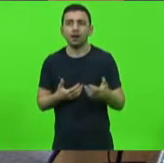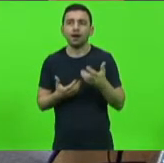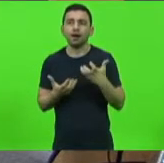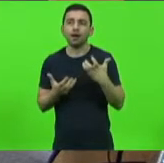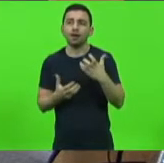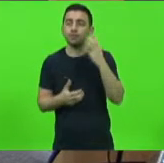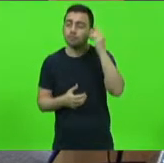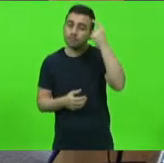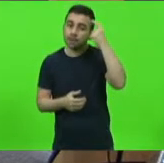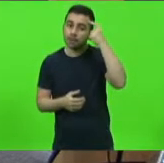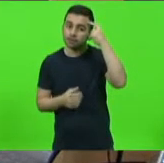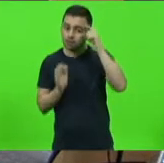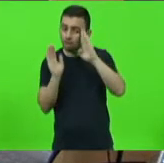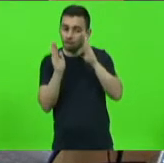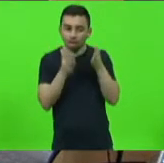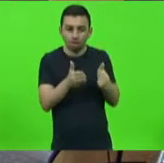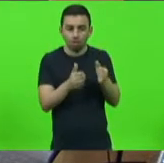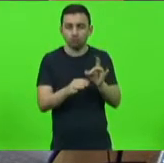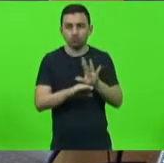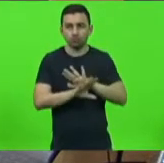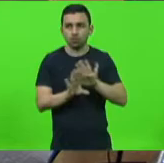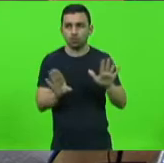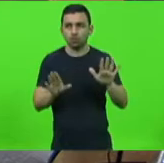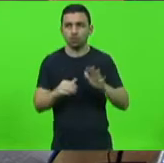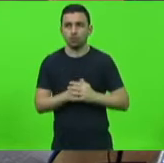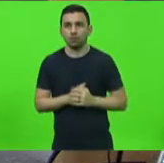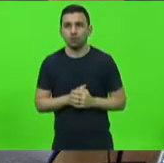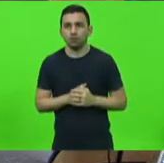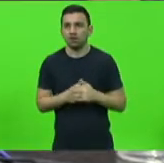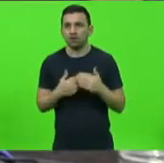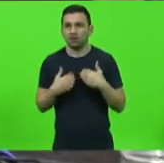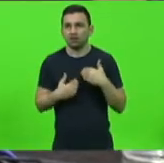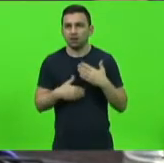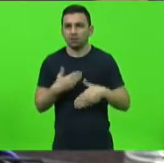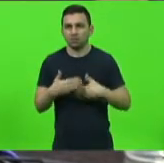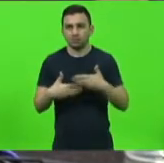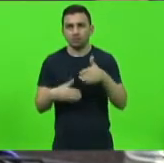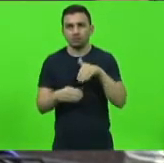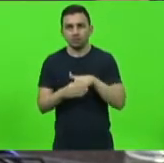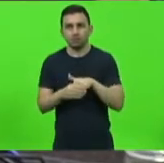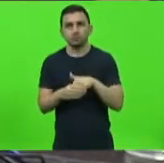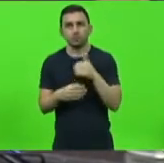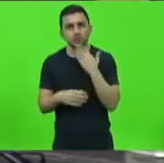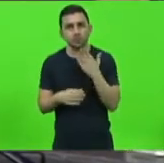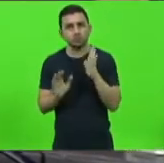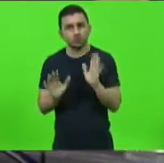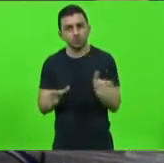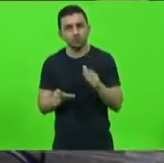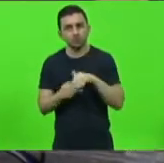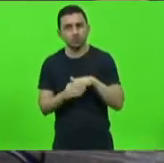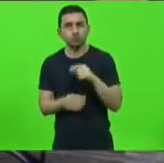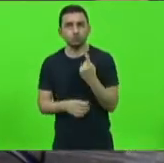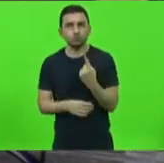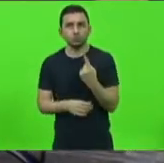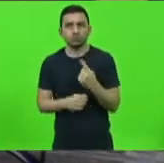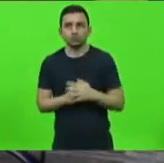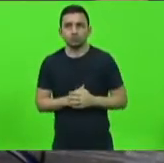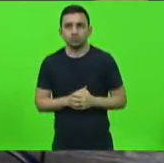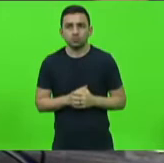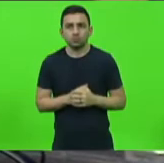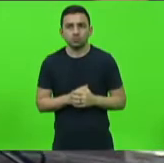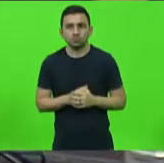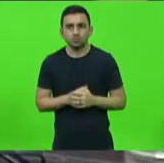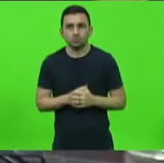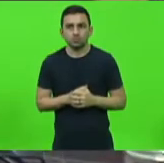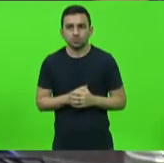um lado. Então, acho que não está tendo aqui encaminhamento de voto. Já pedimos voto 1, já foi encaminhado, acho que é hora de votarmos agora. Vai todo